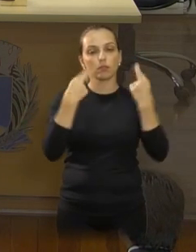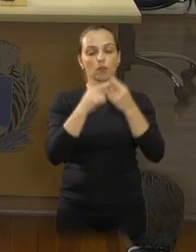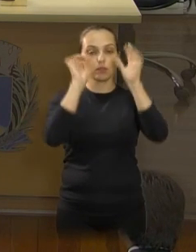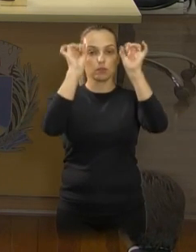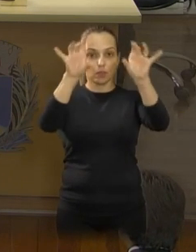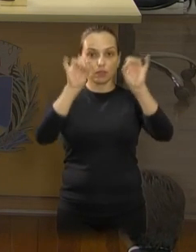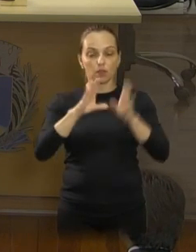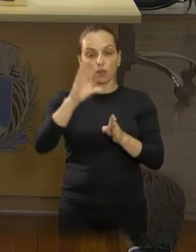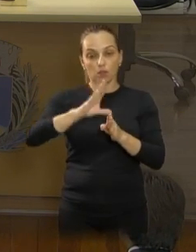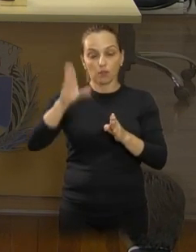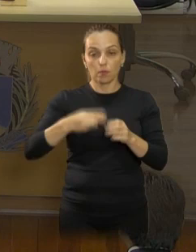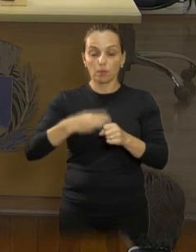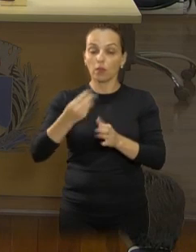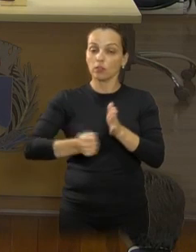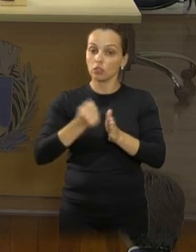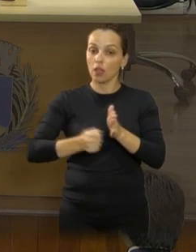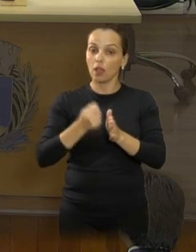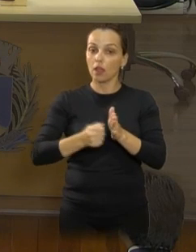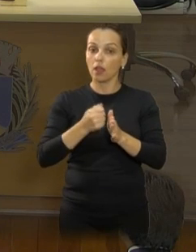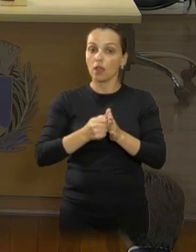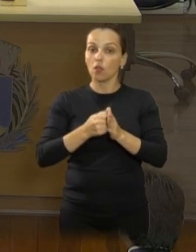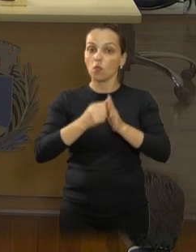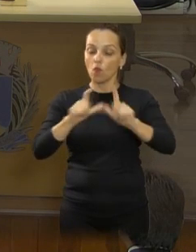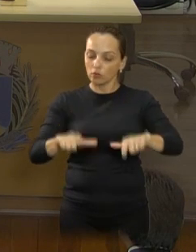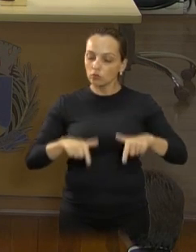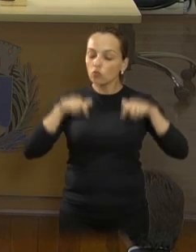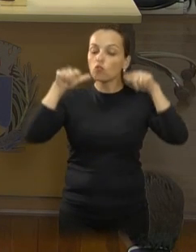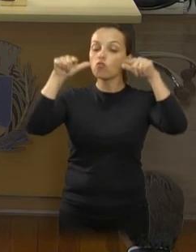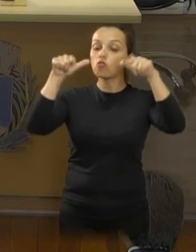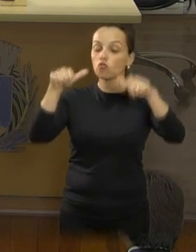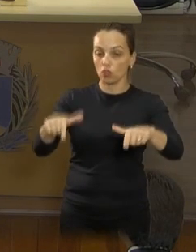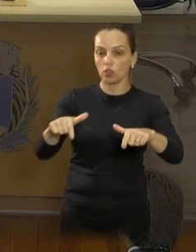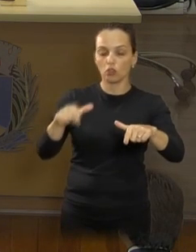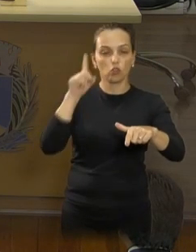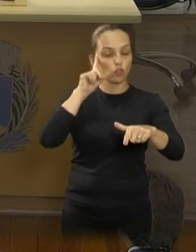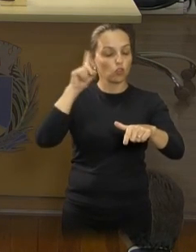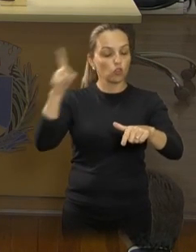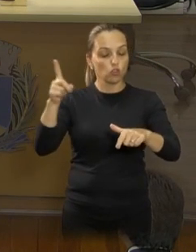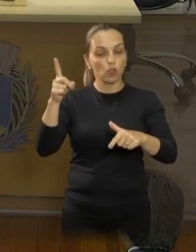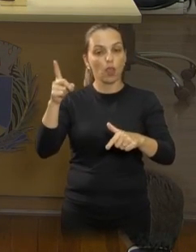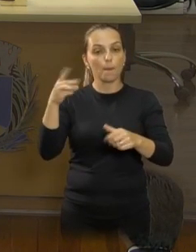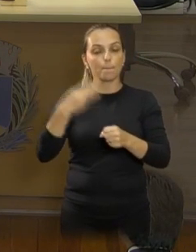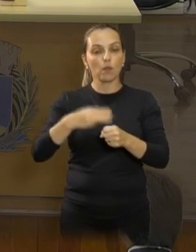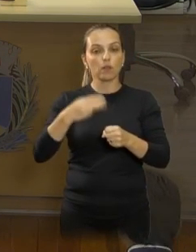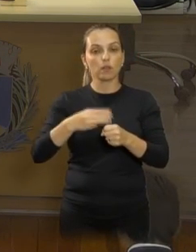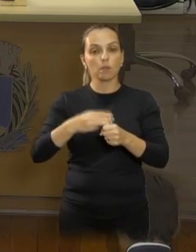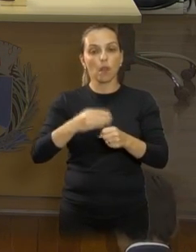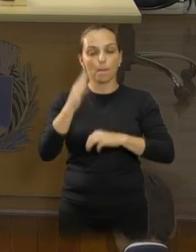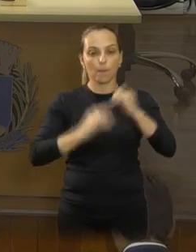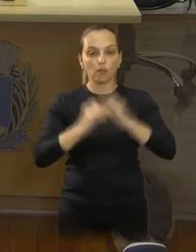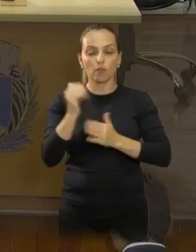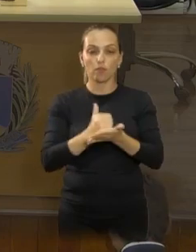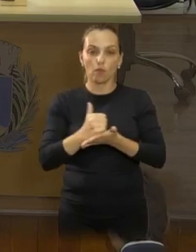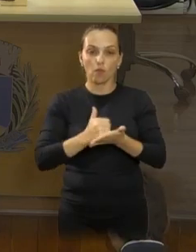da Câmara Municipal de Araraquara, que celebrou o Dia Municipal do Farmacêutico. Muito obrigado a todos e uma boa noite.